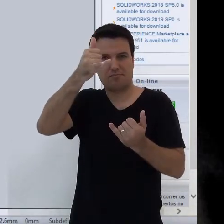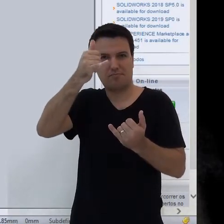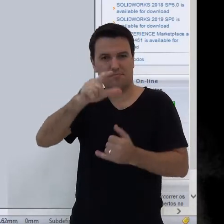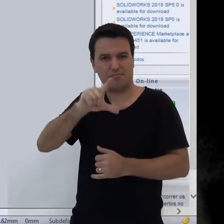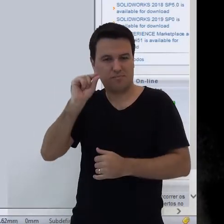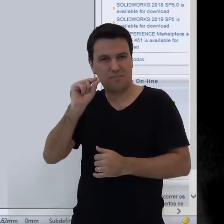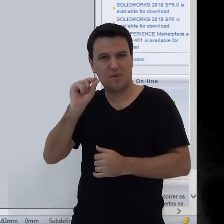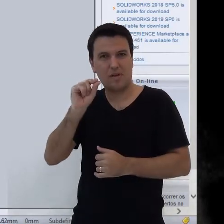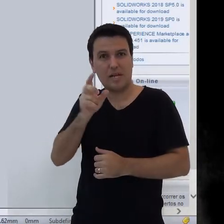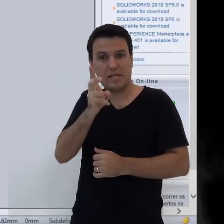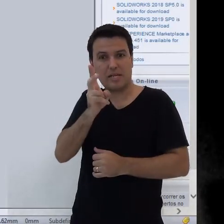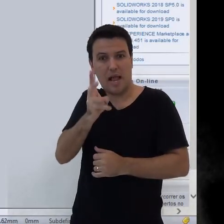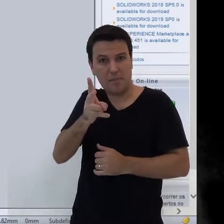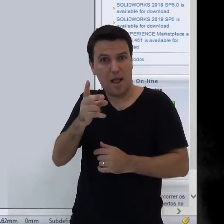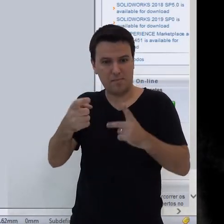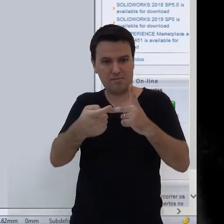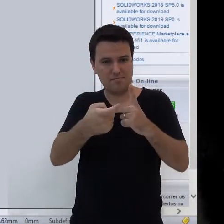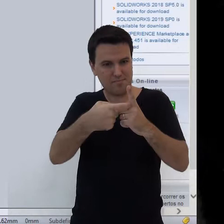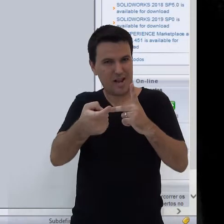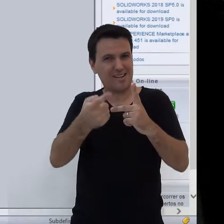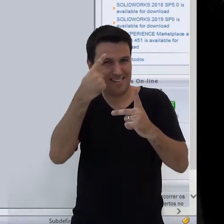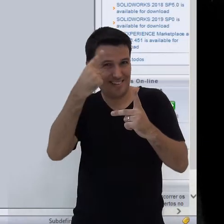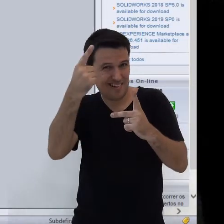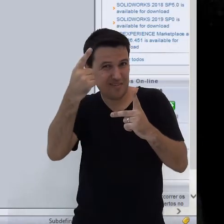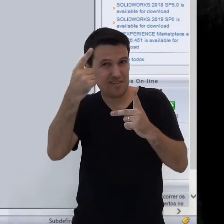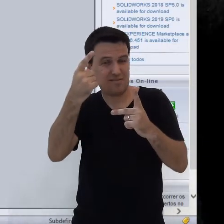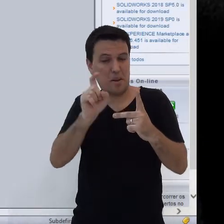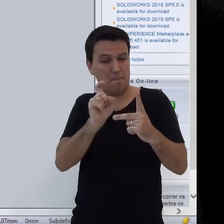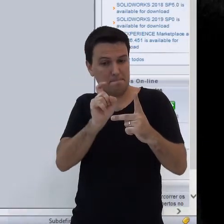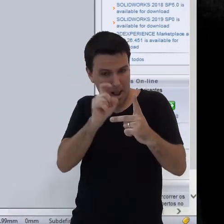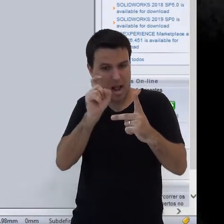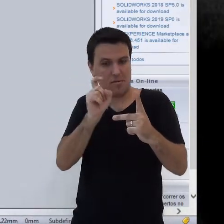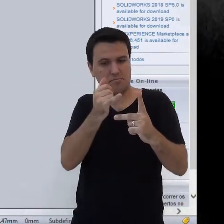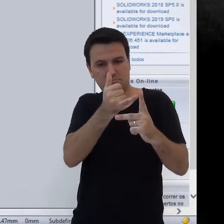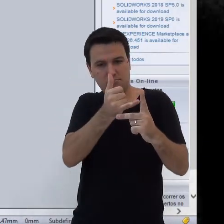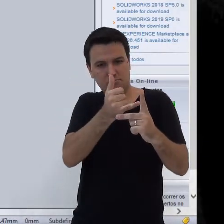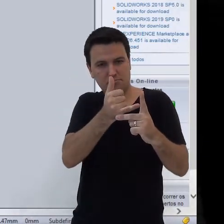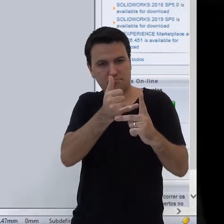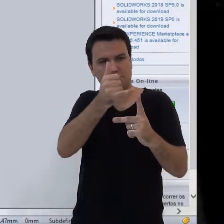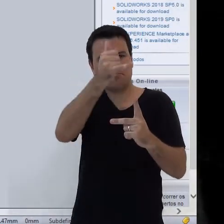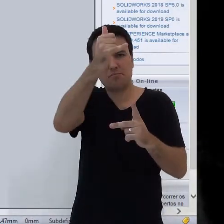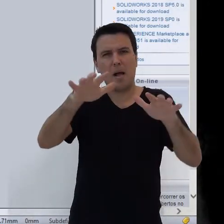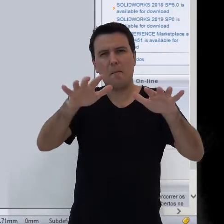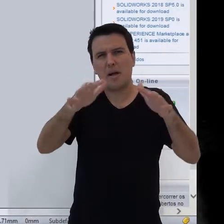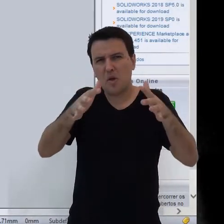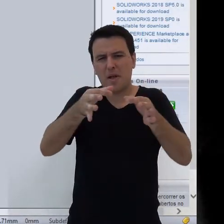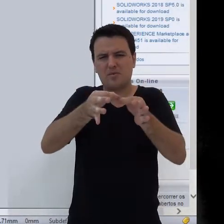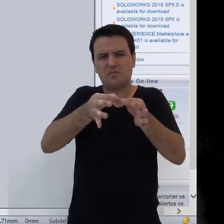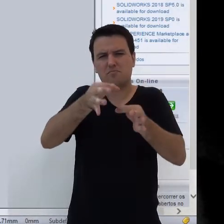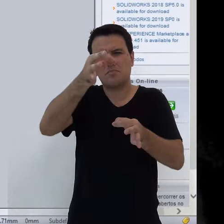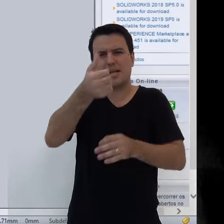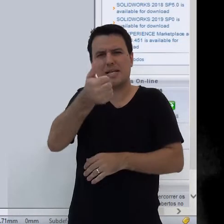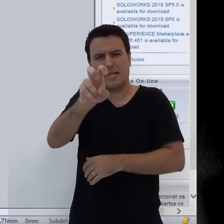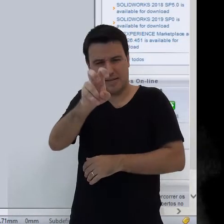linha. Sempre o primeiro clique na origem, dou um clique, solto, faço a linha, vou fazer mais ou menos na medida, então mais ou